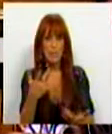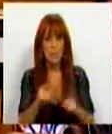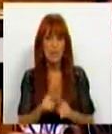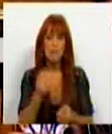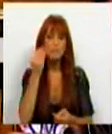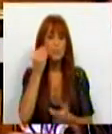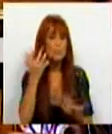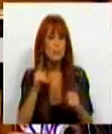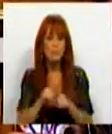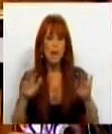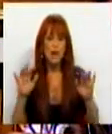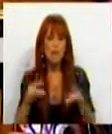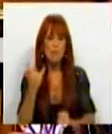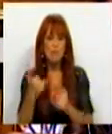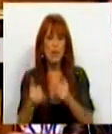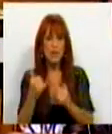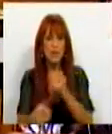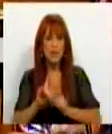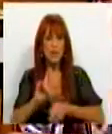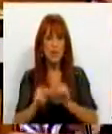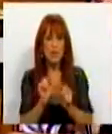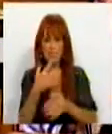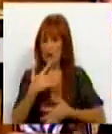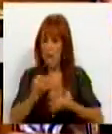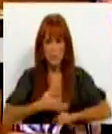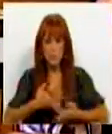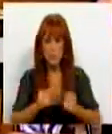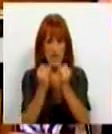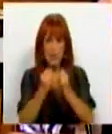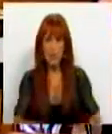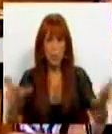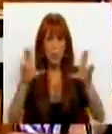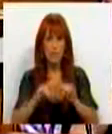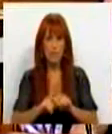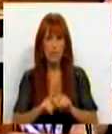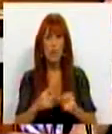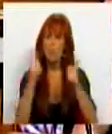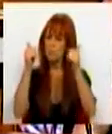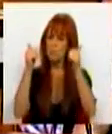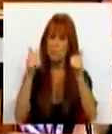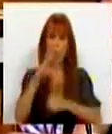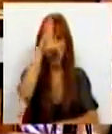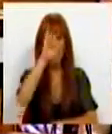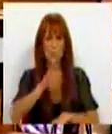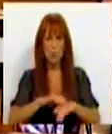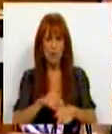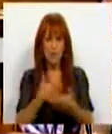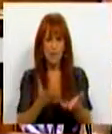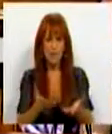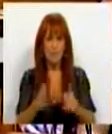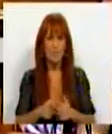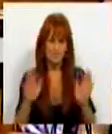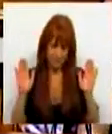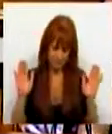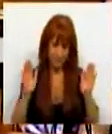uma abordagem de redução de riscos que é absolutamente inovadora e louvamos o Governo por esse facto.